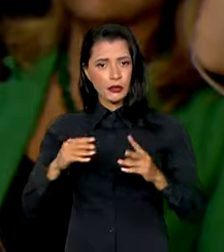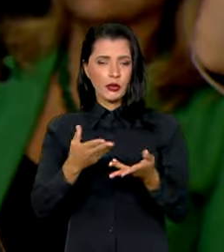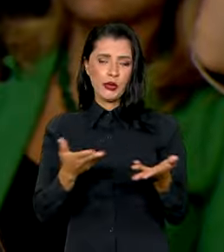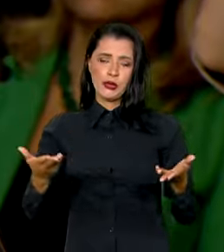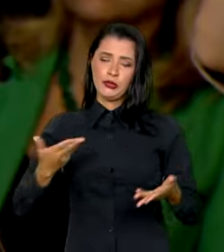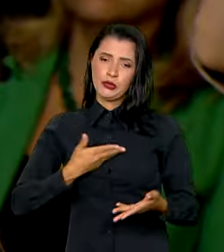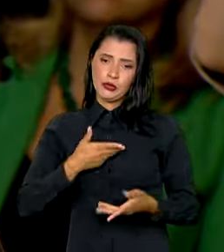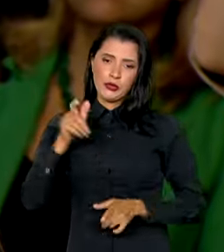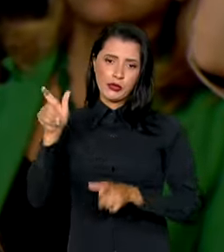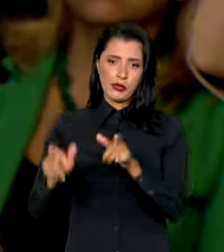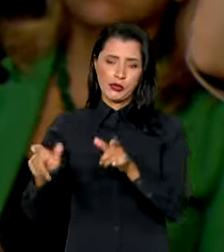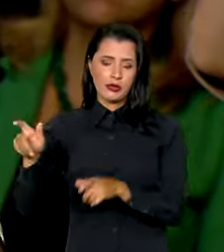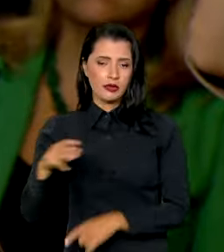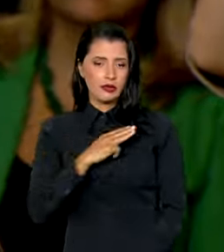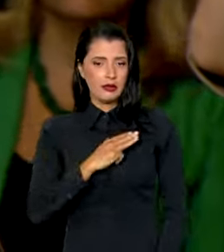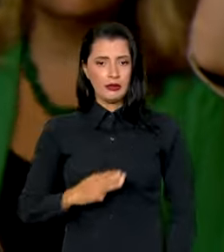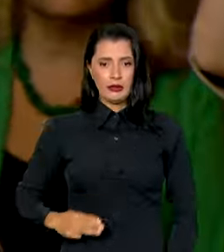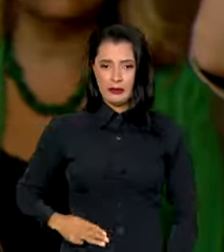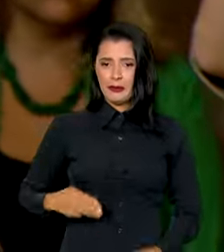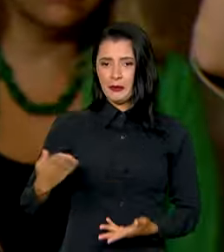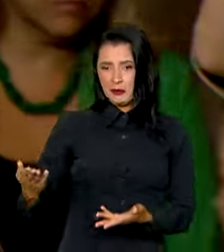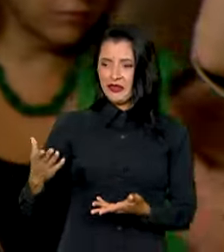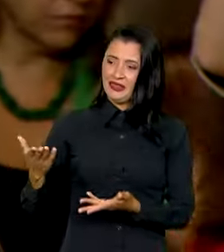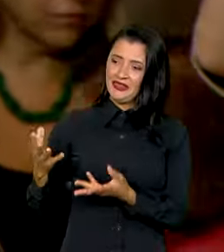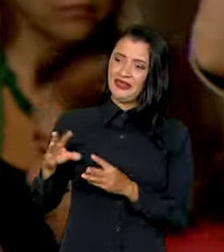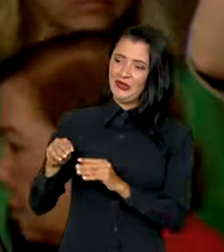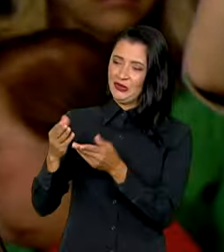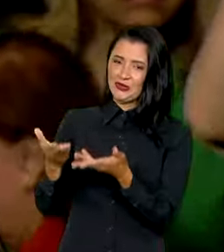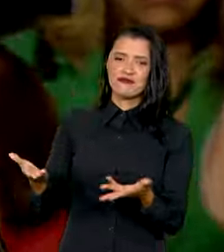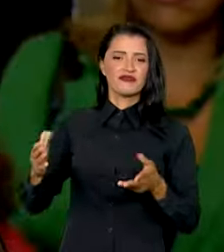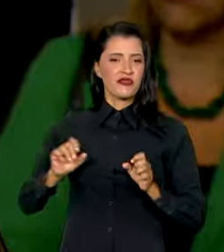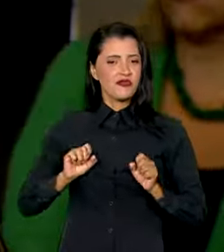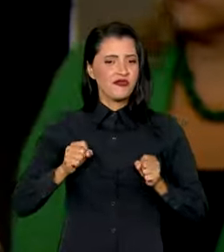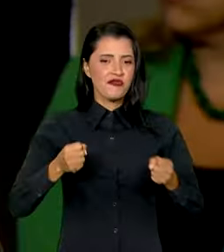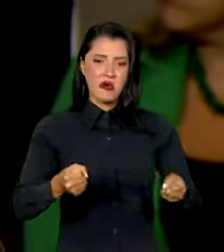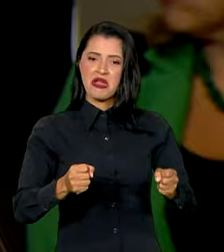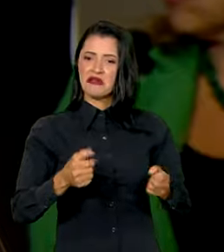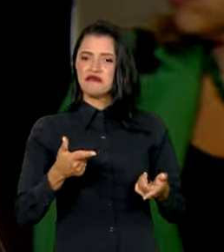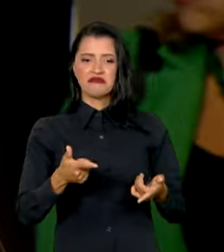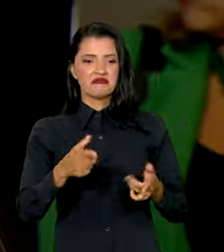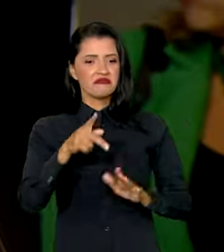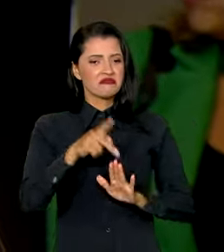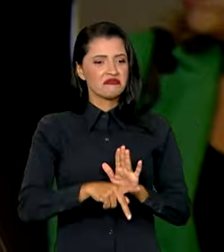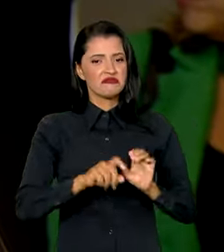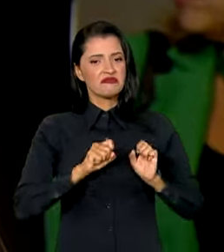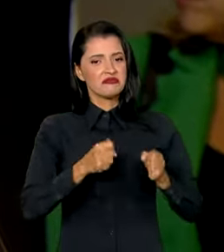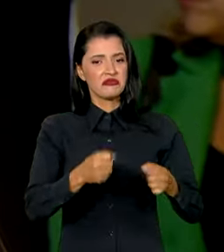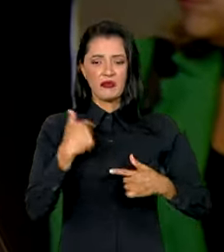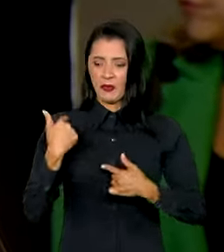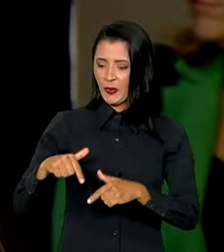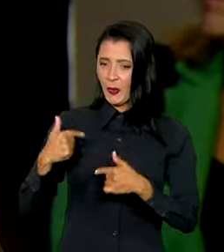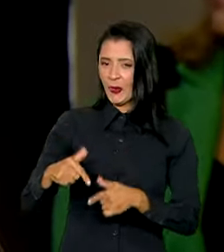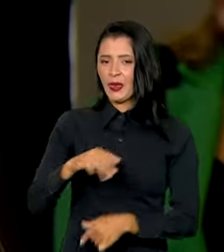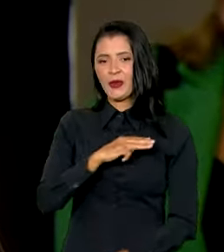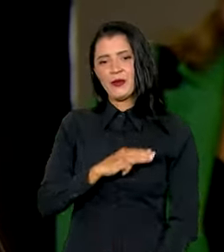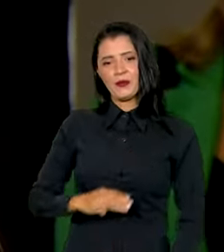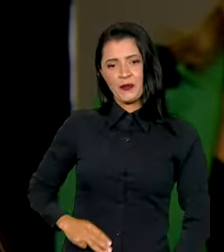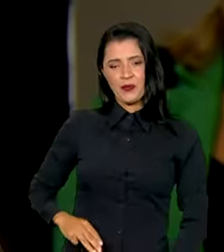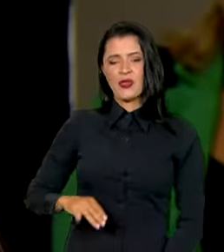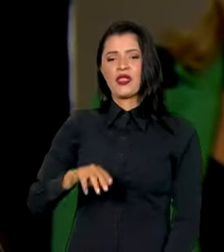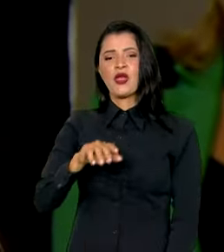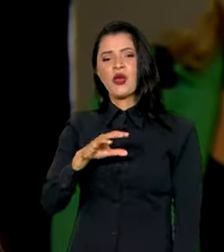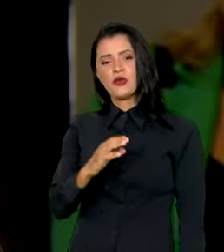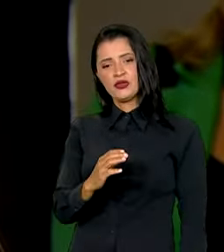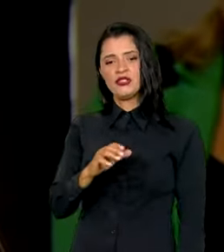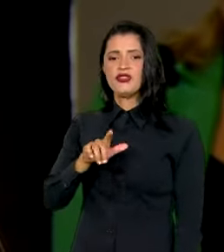colegas, ministros, irmanados nessa iniciativa, o ministro da Controladoria Geral da